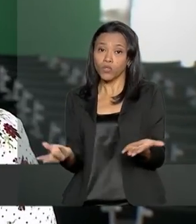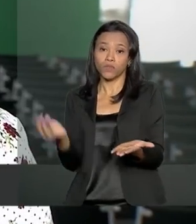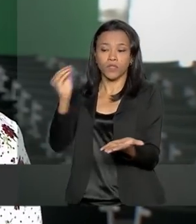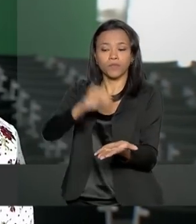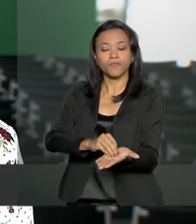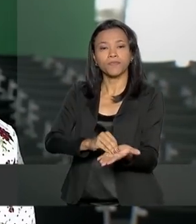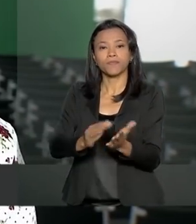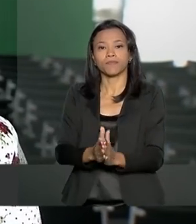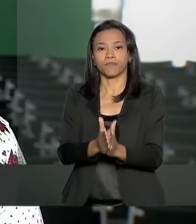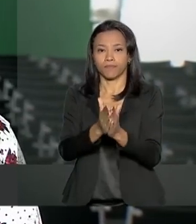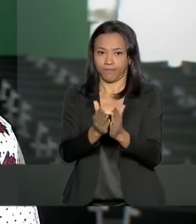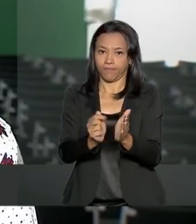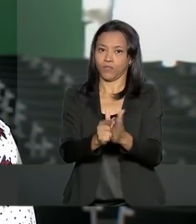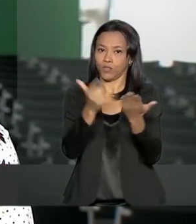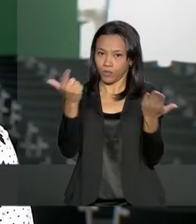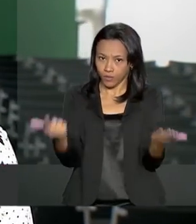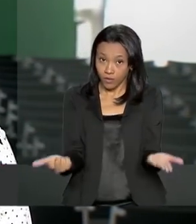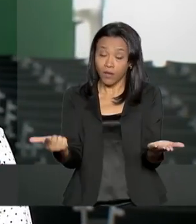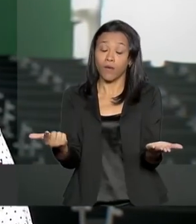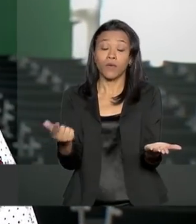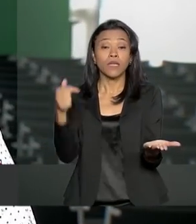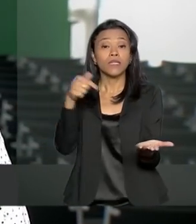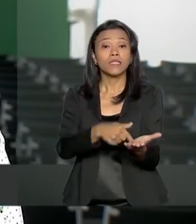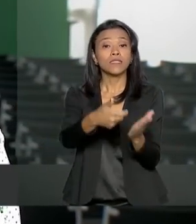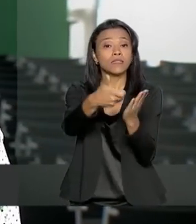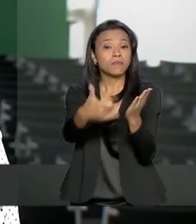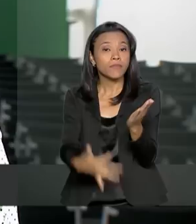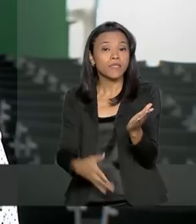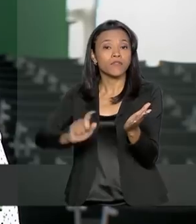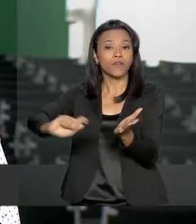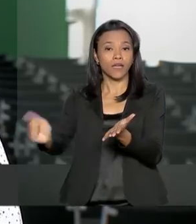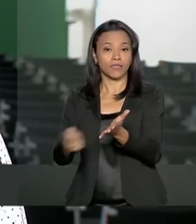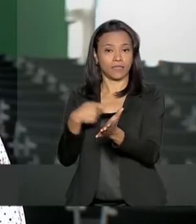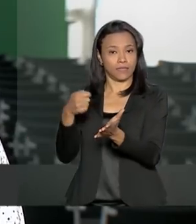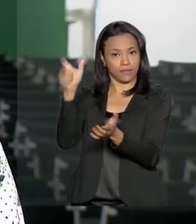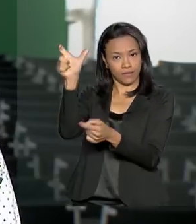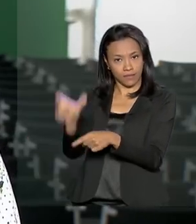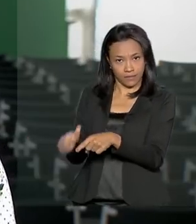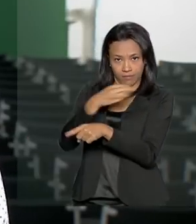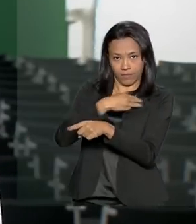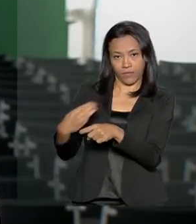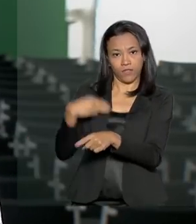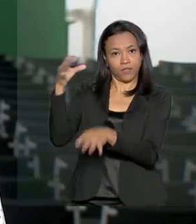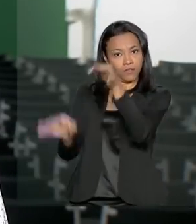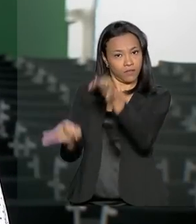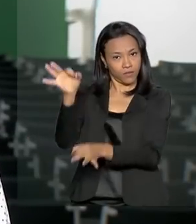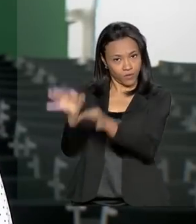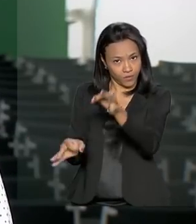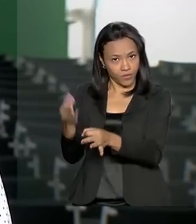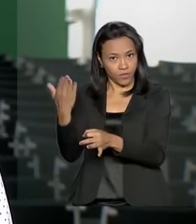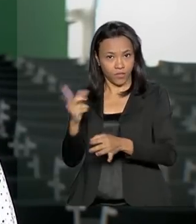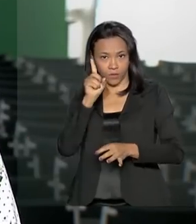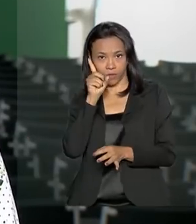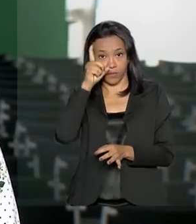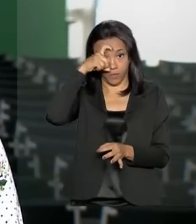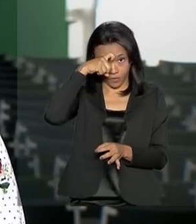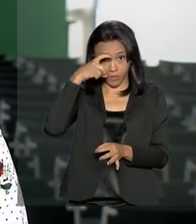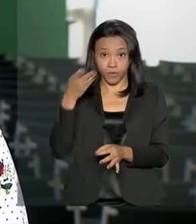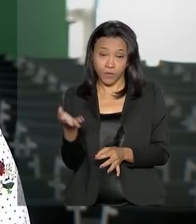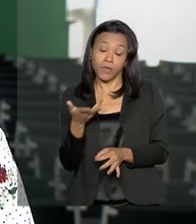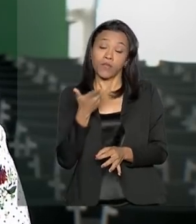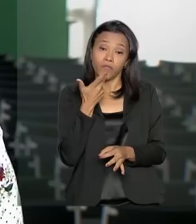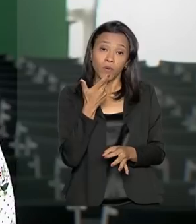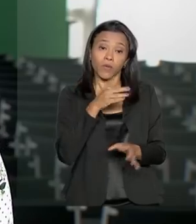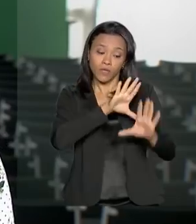Diário Oficial da União de acordo com a portaria assinada pelo Ministro da Justiça e Segurança Pública Sérgio moro os